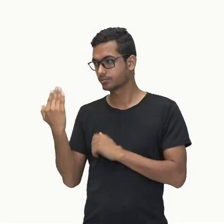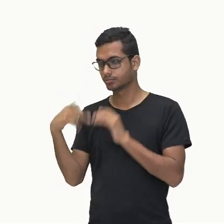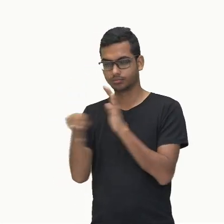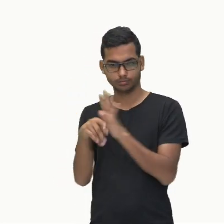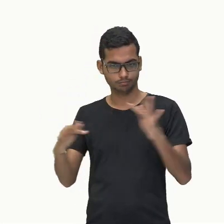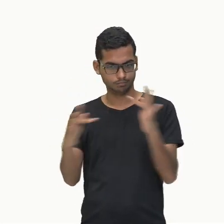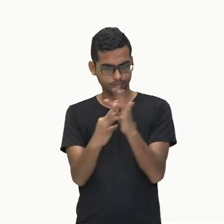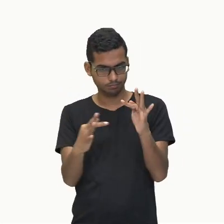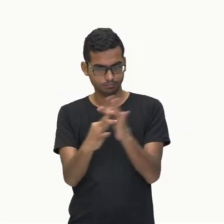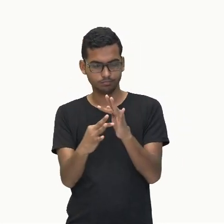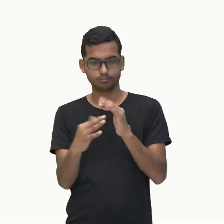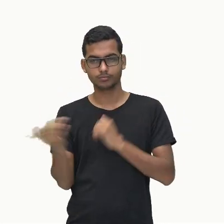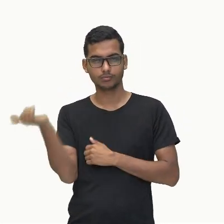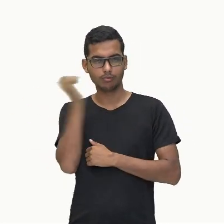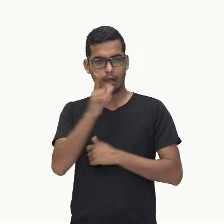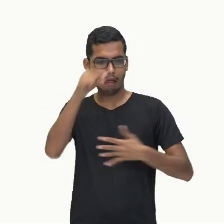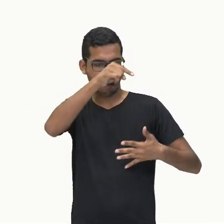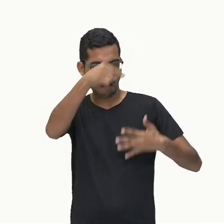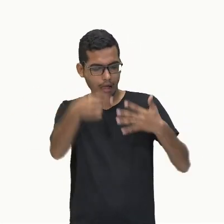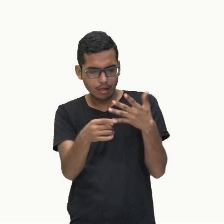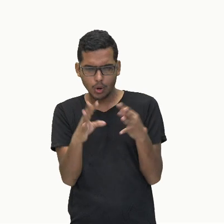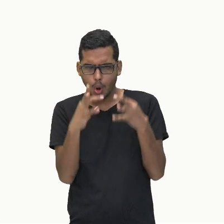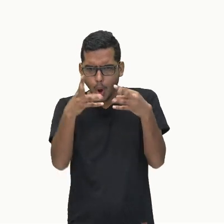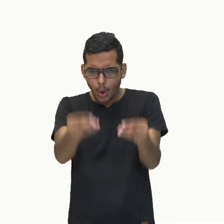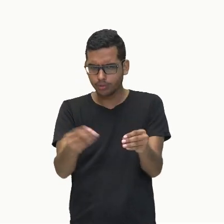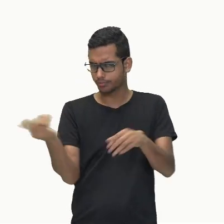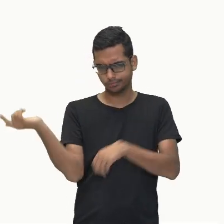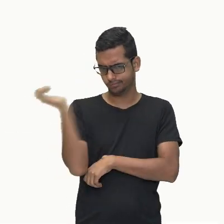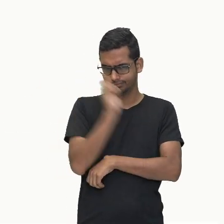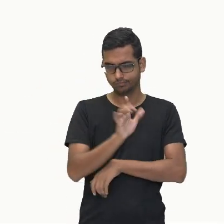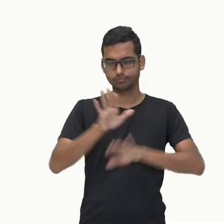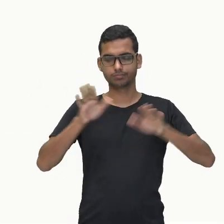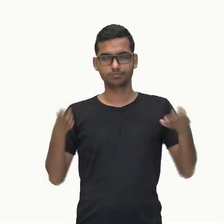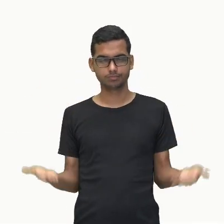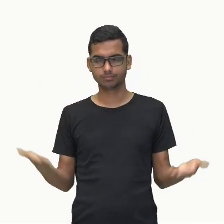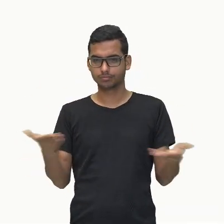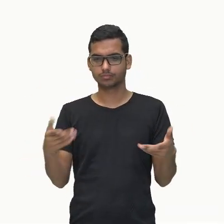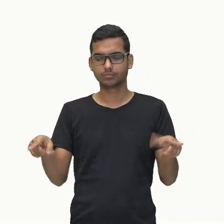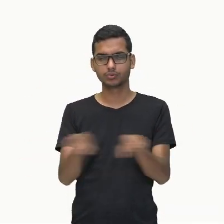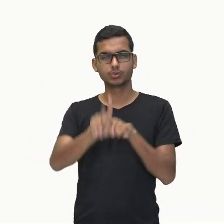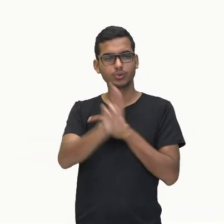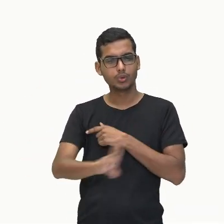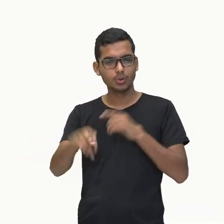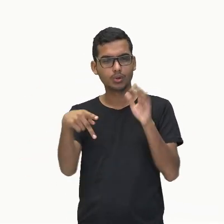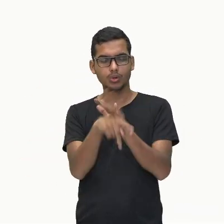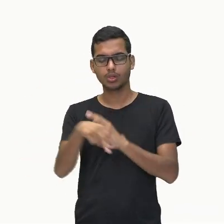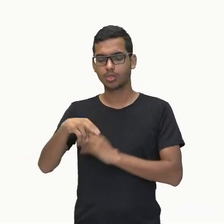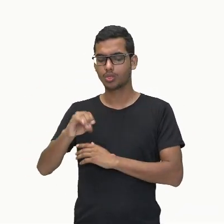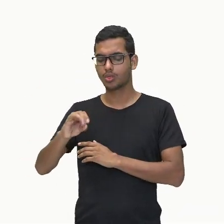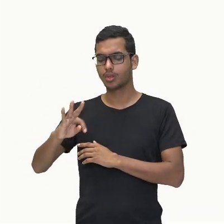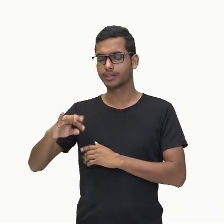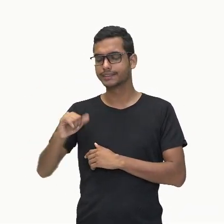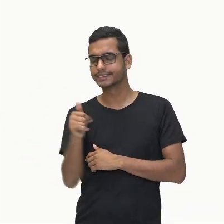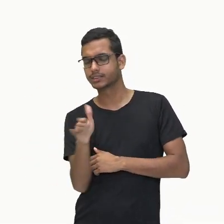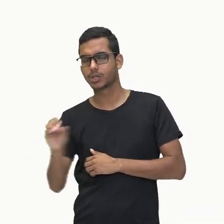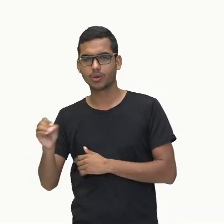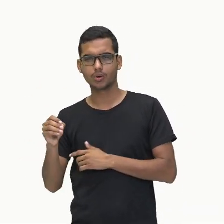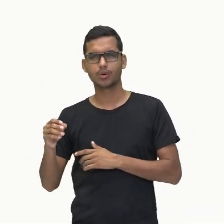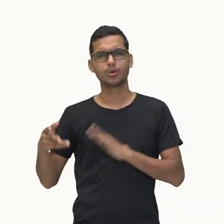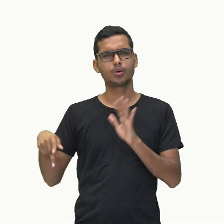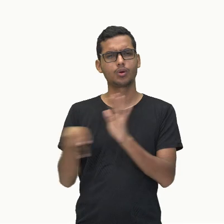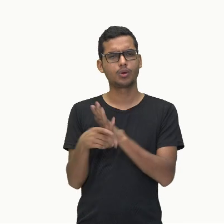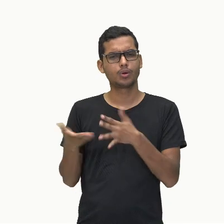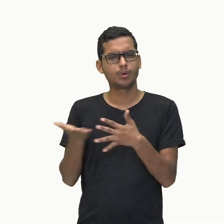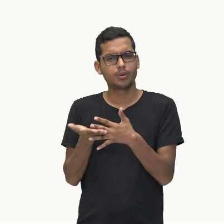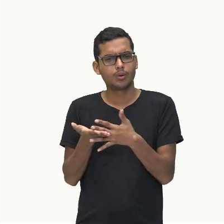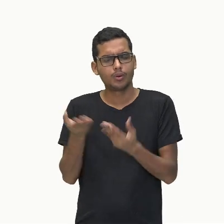listar todos esses pontos que fazem parte dessa função, a gente vai usar a notação de intervalo. Então, como o